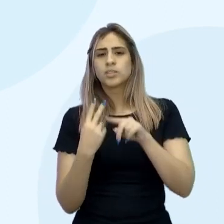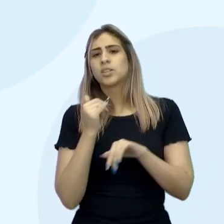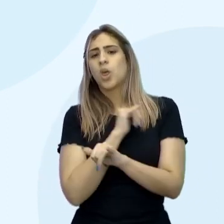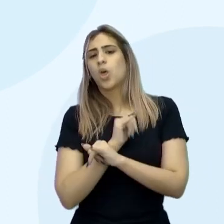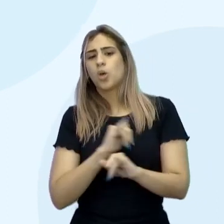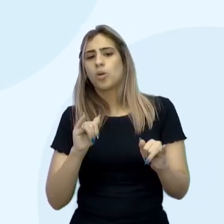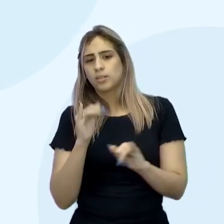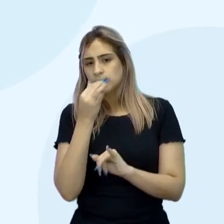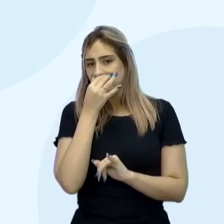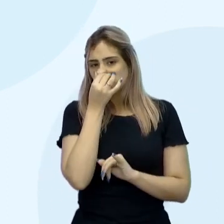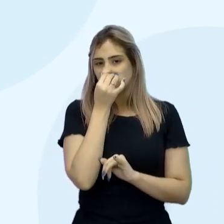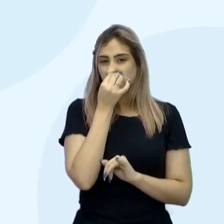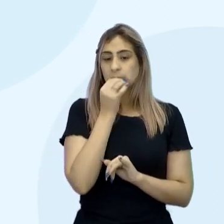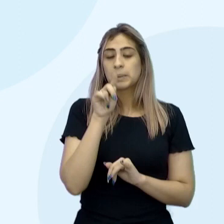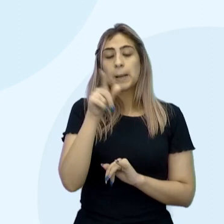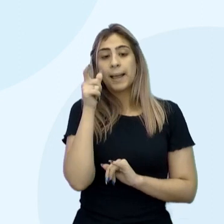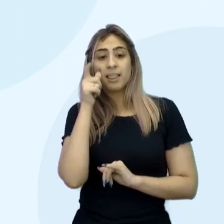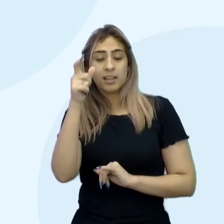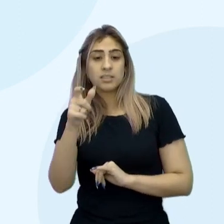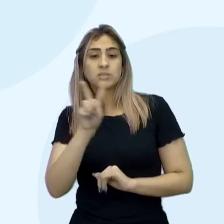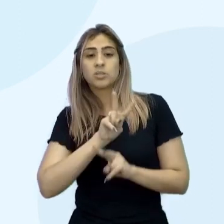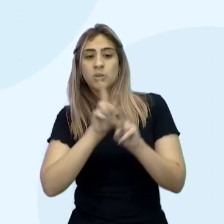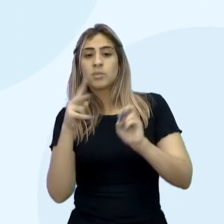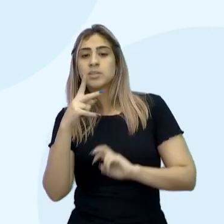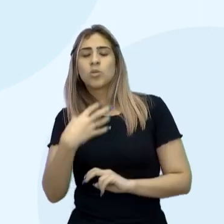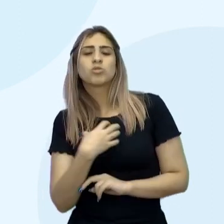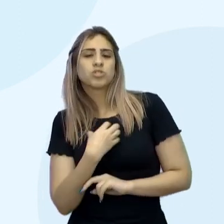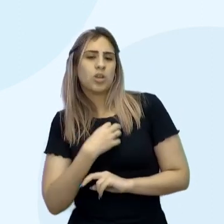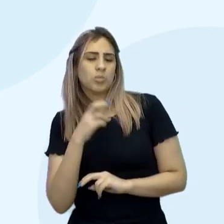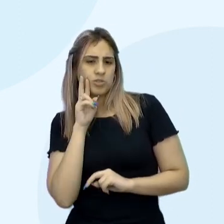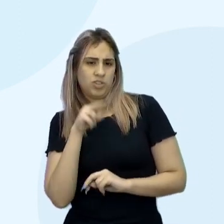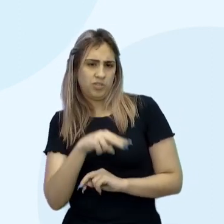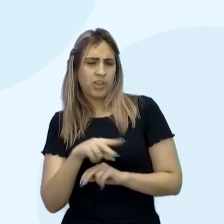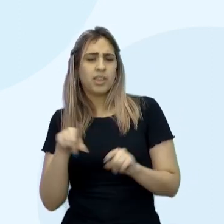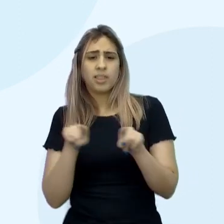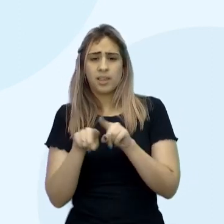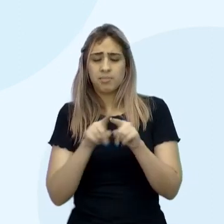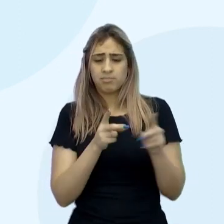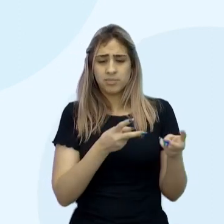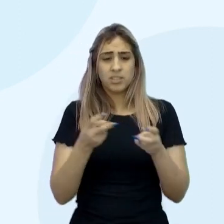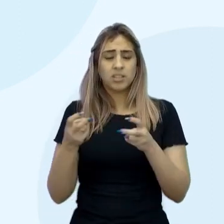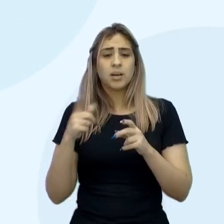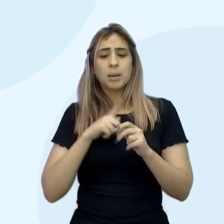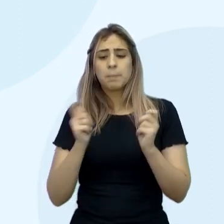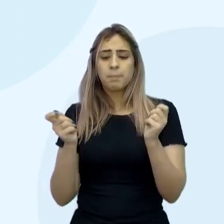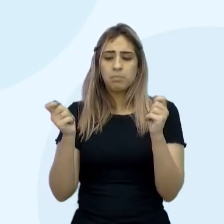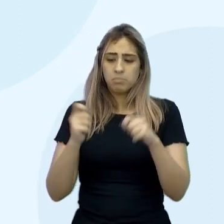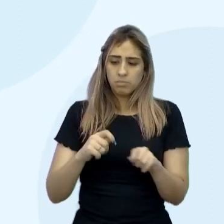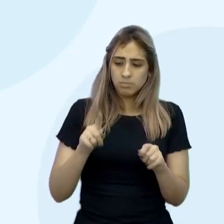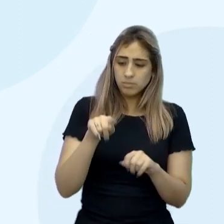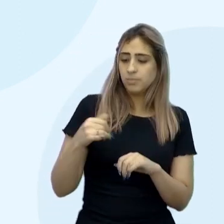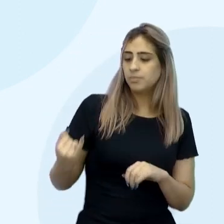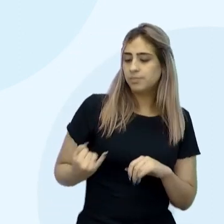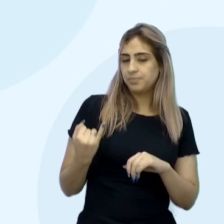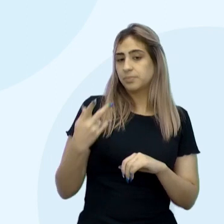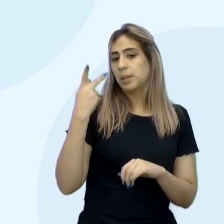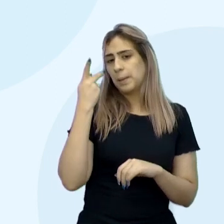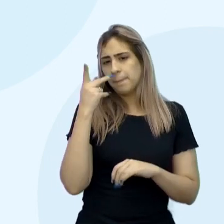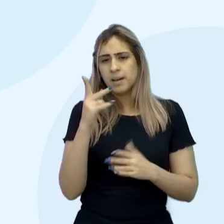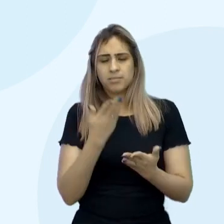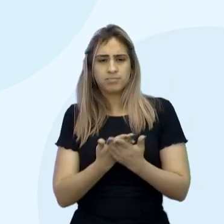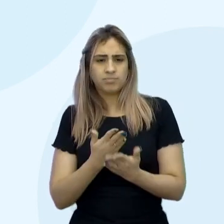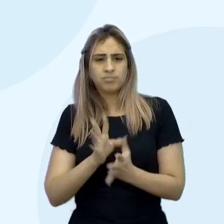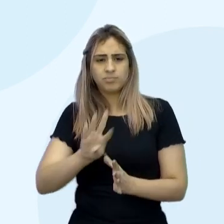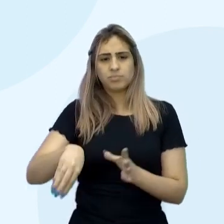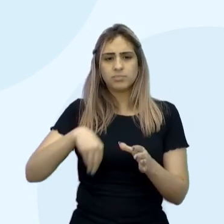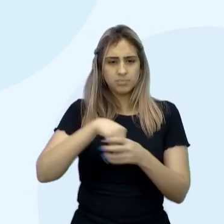notícias que julgue interessantes sobre o seu ponto de vista, ok? Considerando aí temas que possam ser relevantes para o estudo dentro da